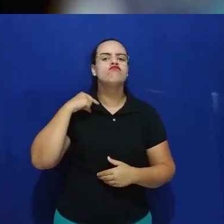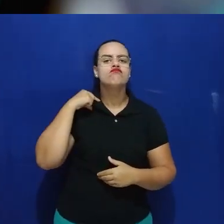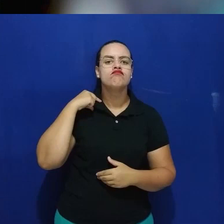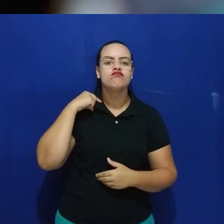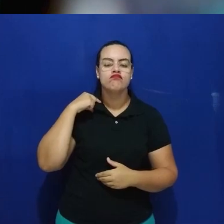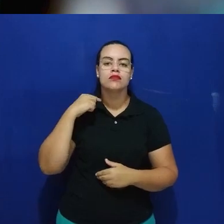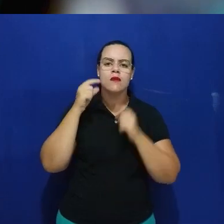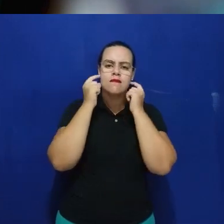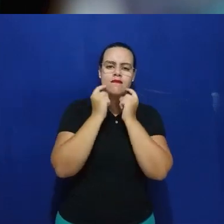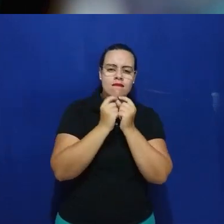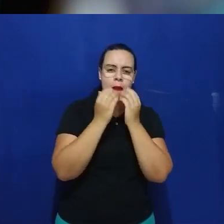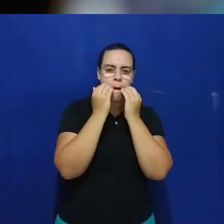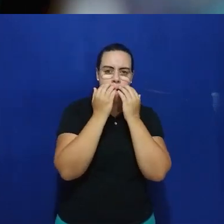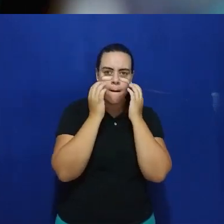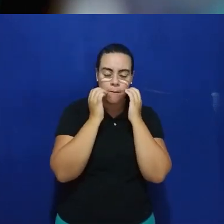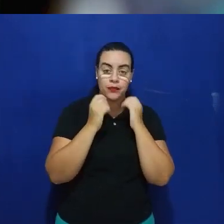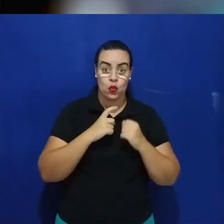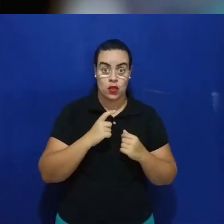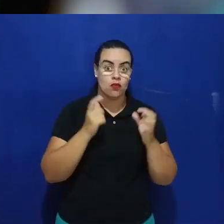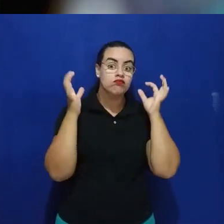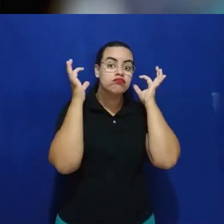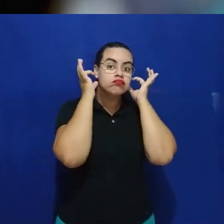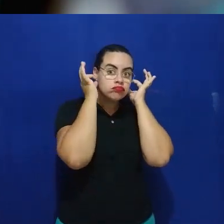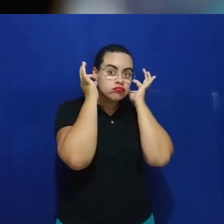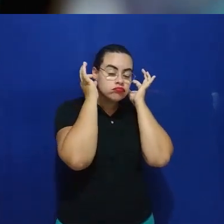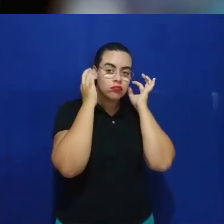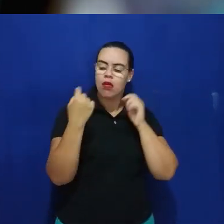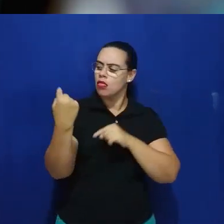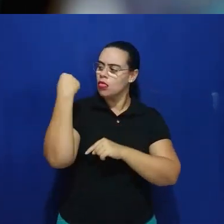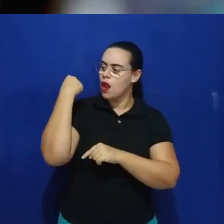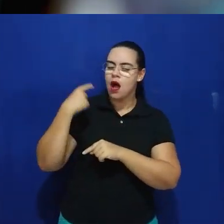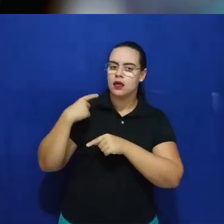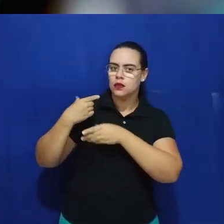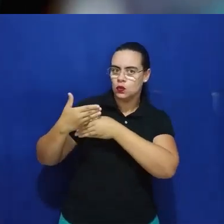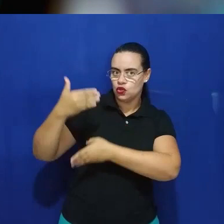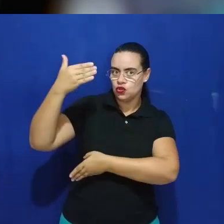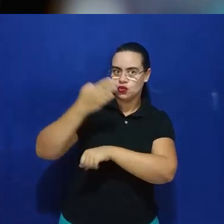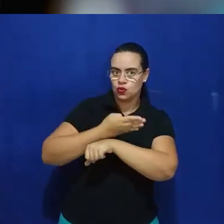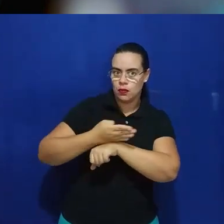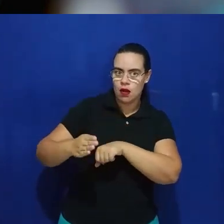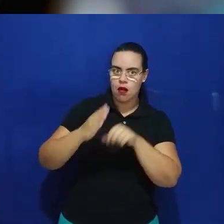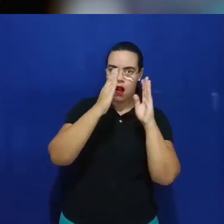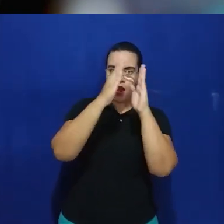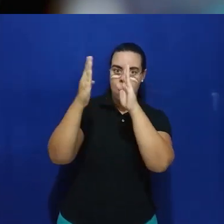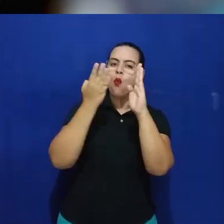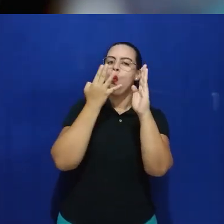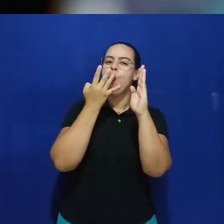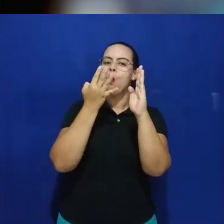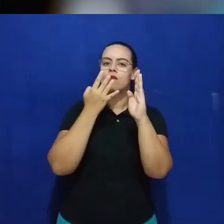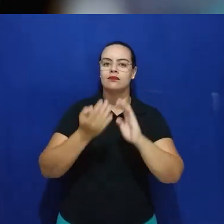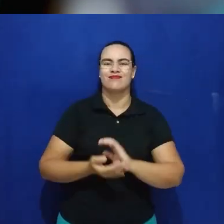camiseta branca e estou usando piercings de argolas nas duas orelhas. Atrás de mim há uma estante branca com livros